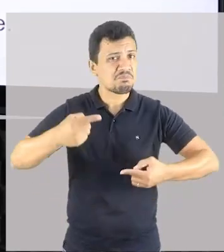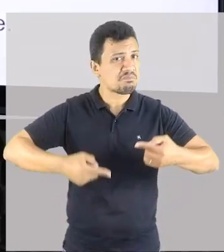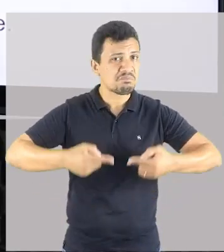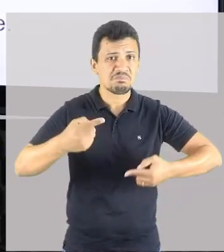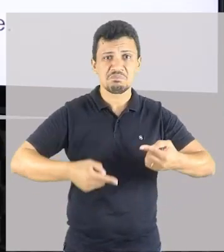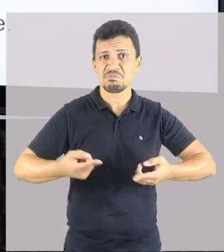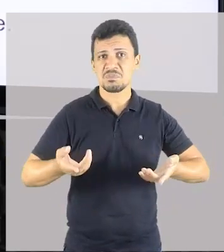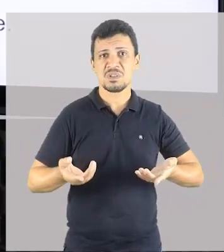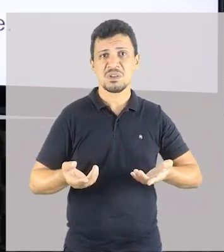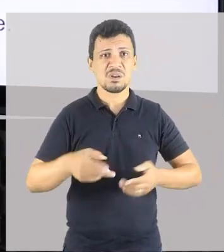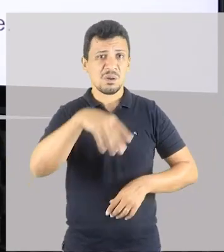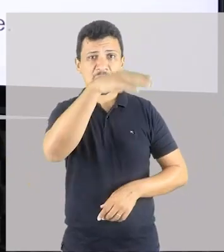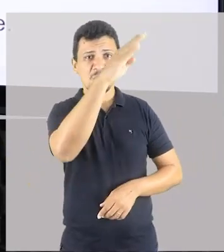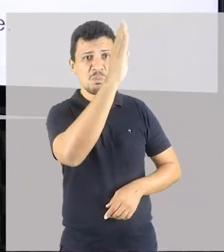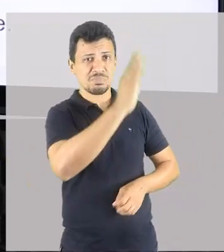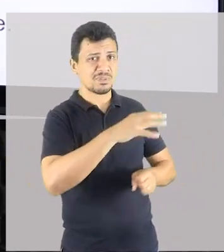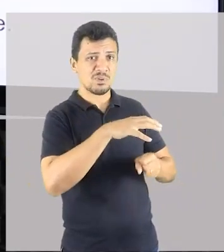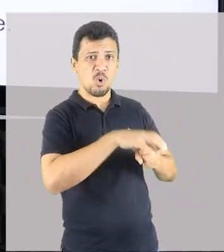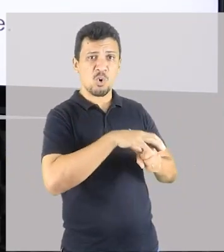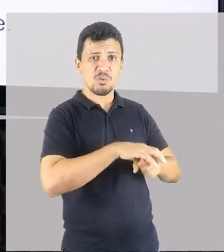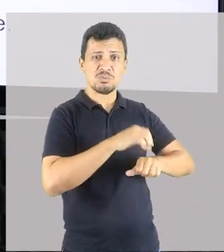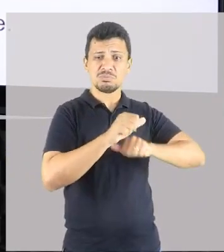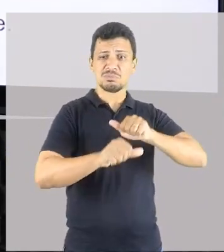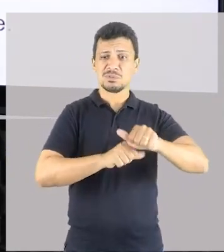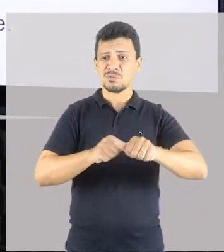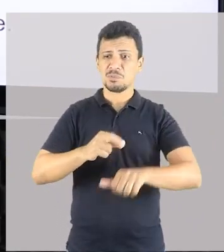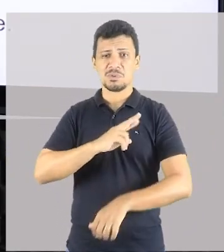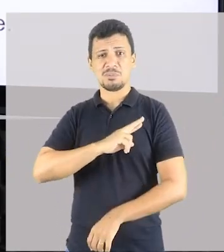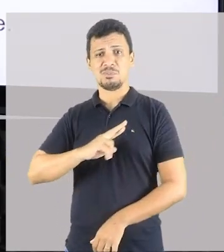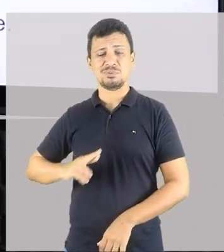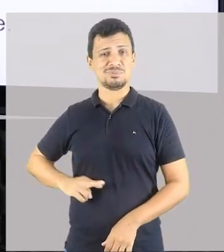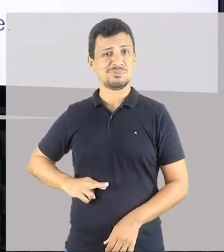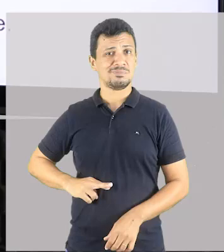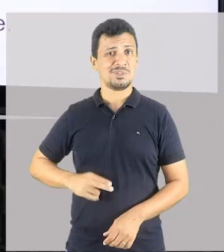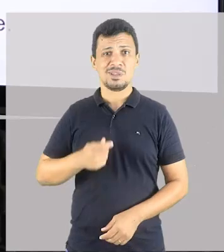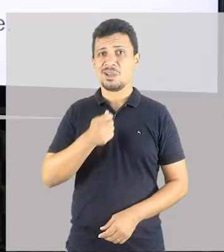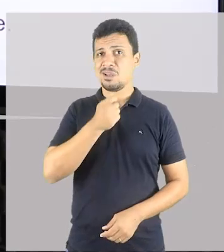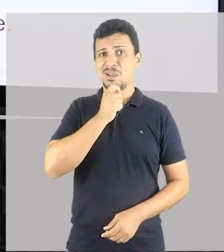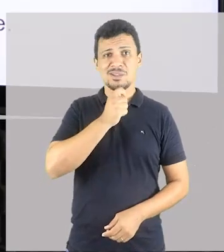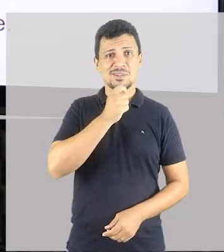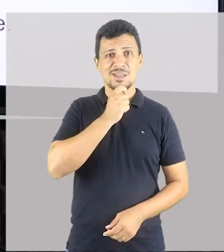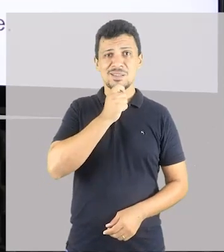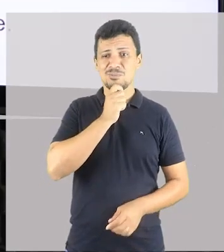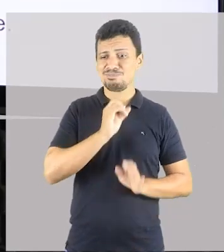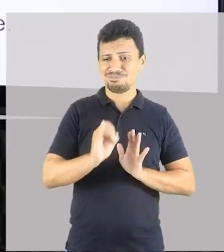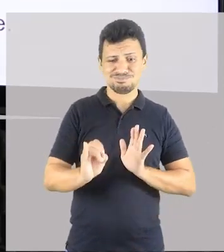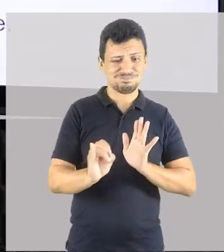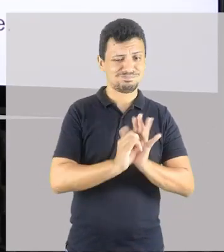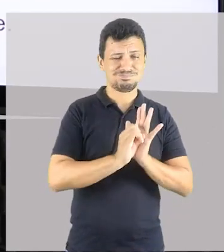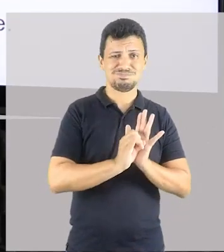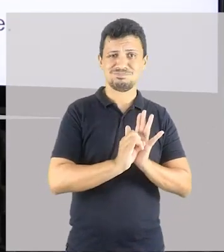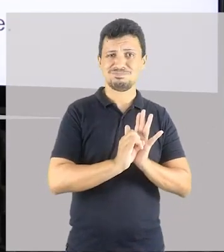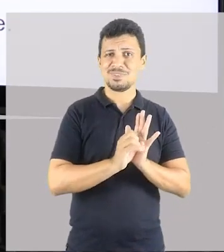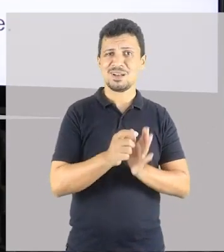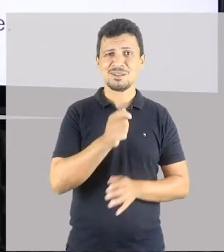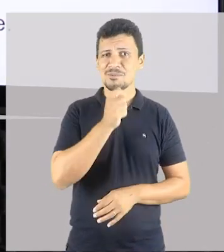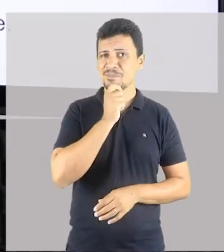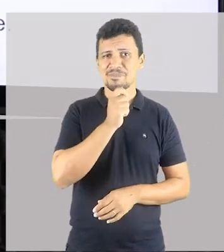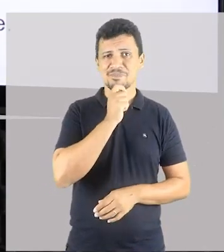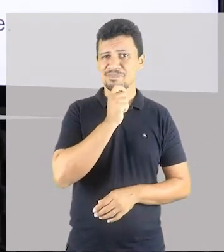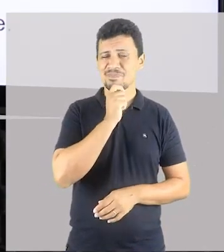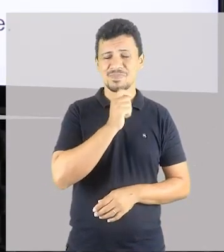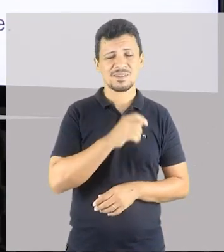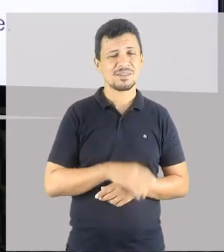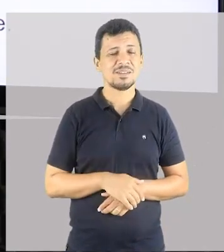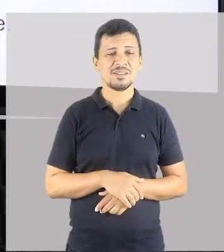Nós éramos uma colônia, de repente passamos a ser uma república, mas nós ainda não tínhamos uma identificação como nação. Então, nós